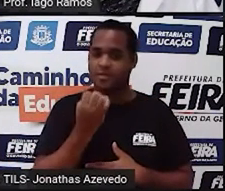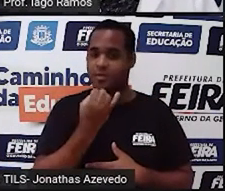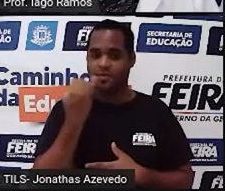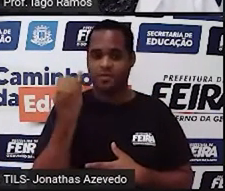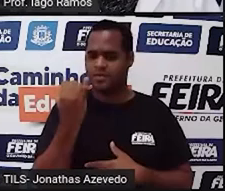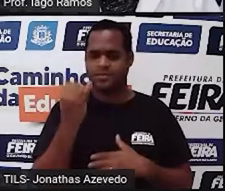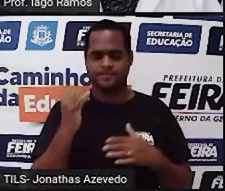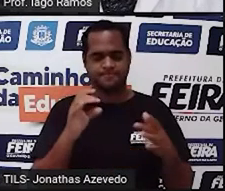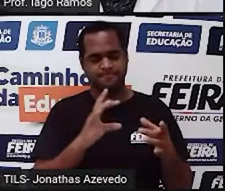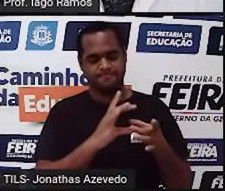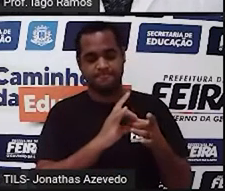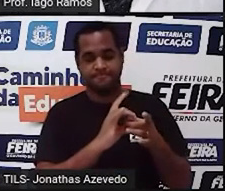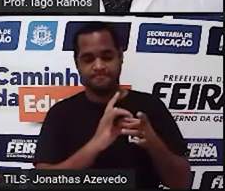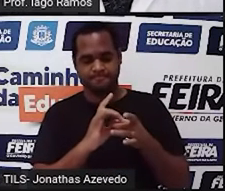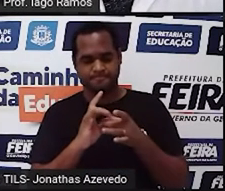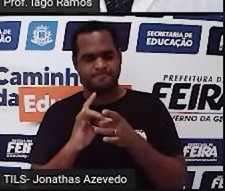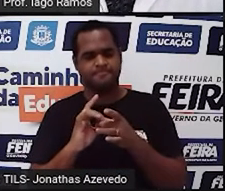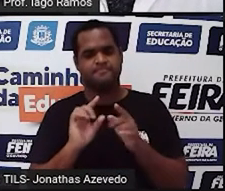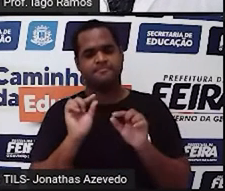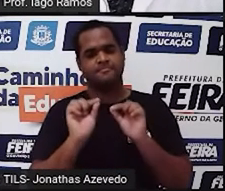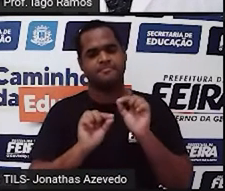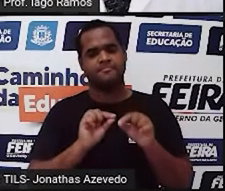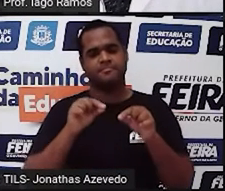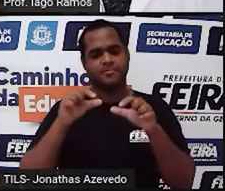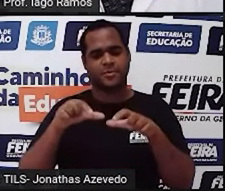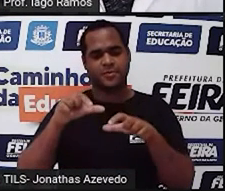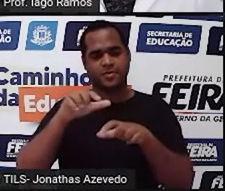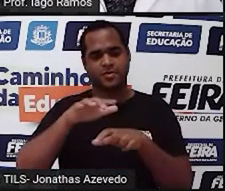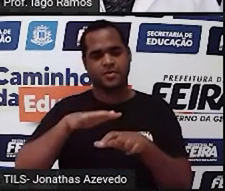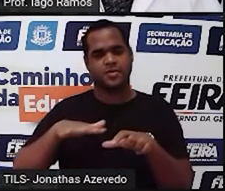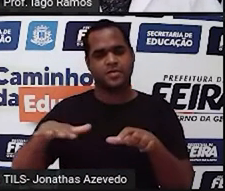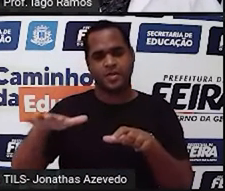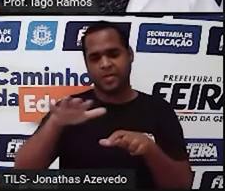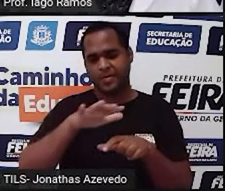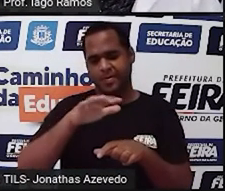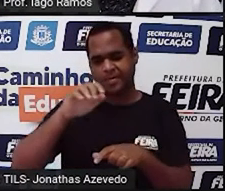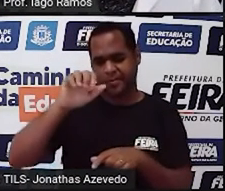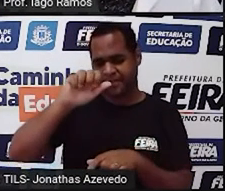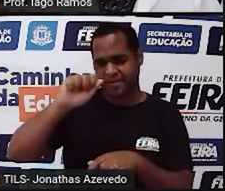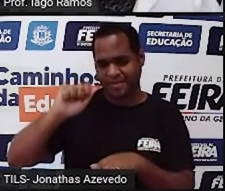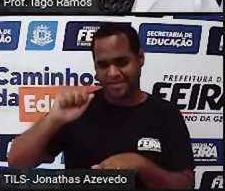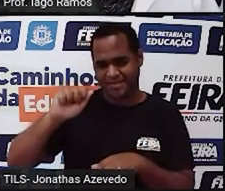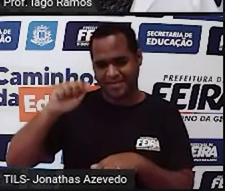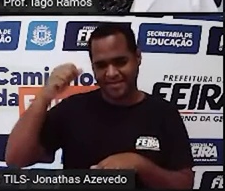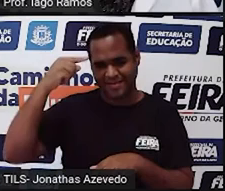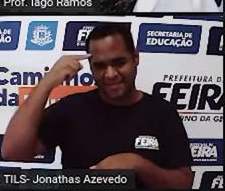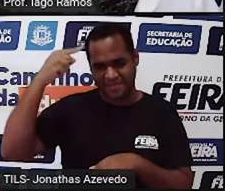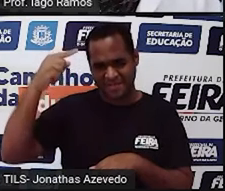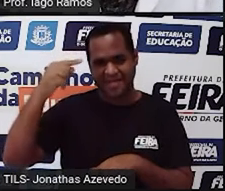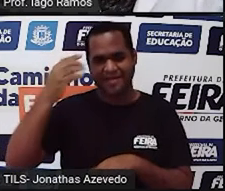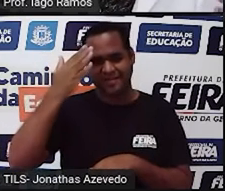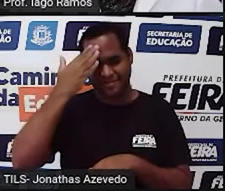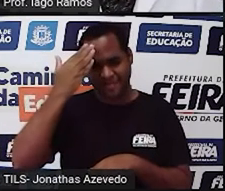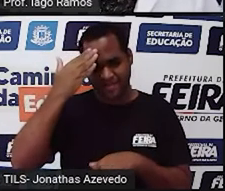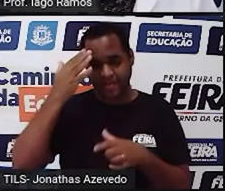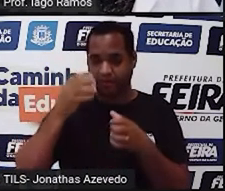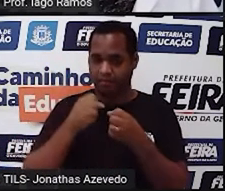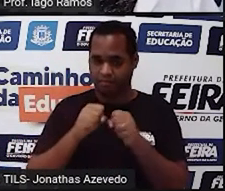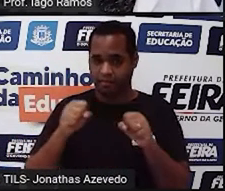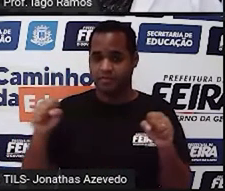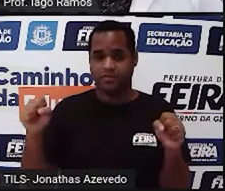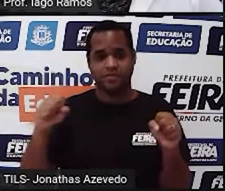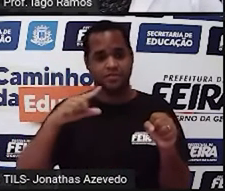relação né a esse grande imenso continente e de fato é muito